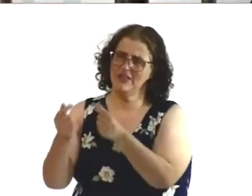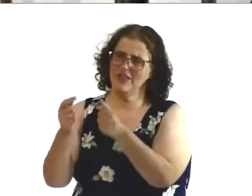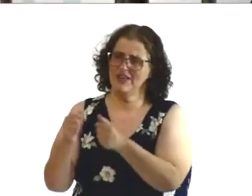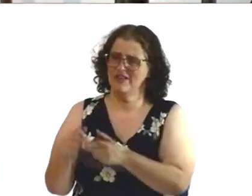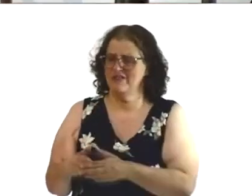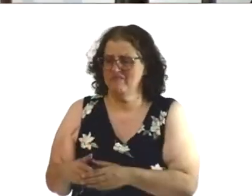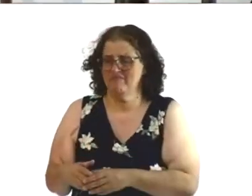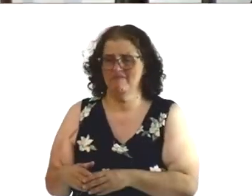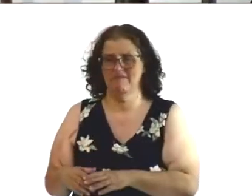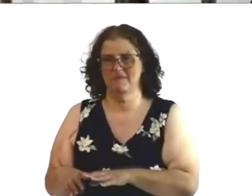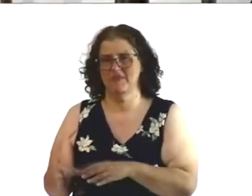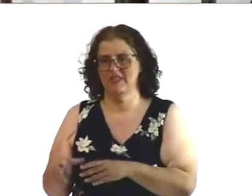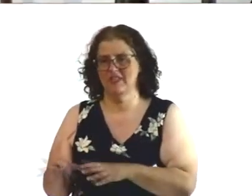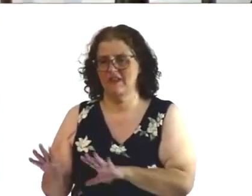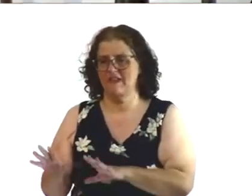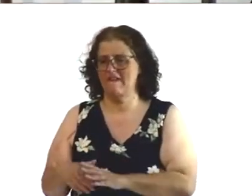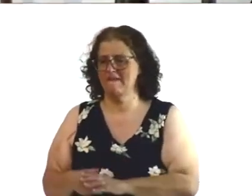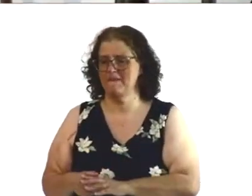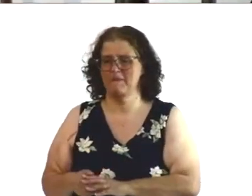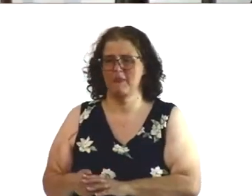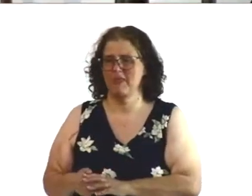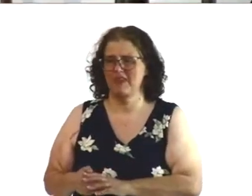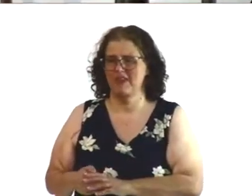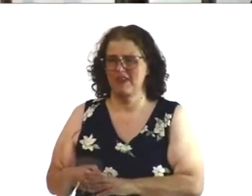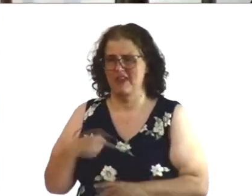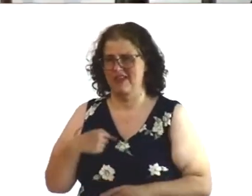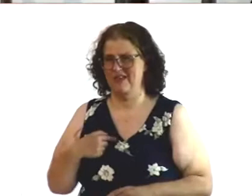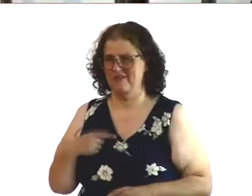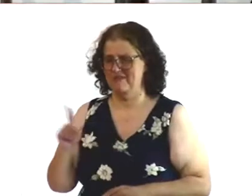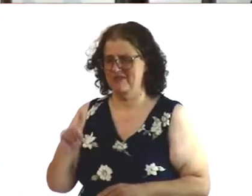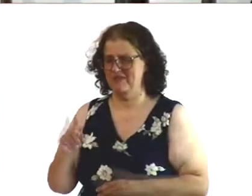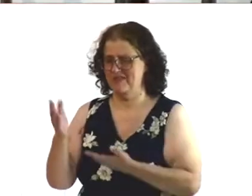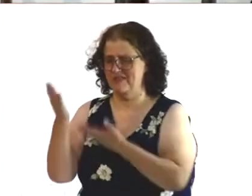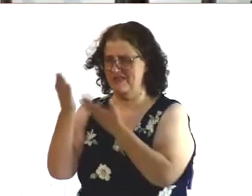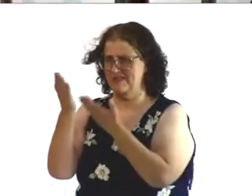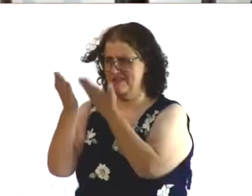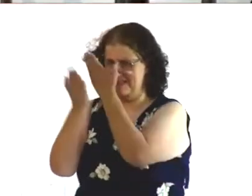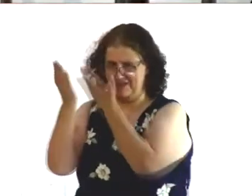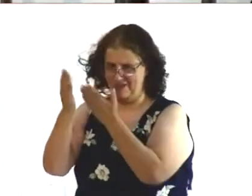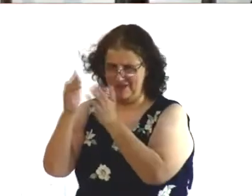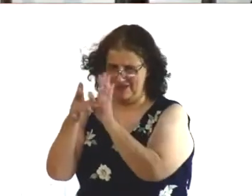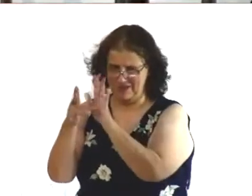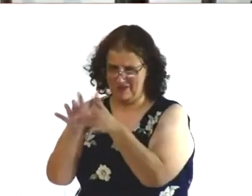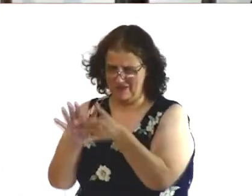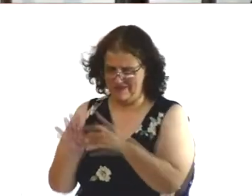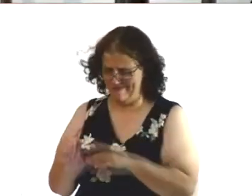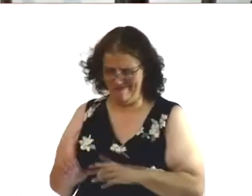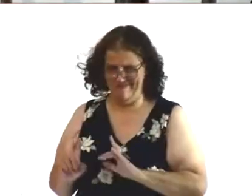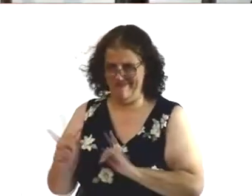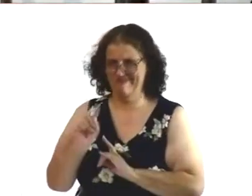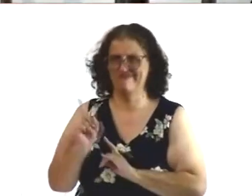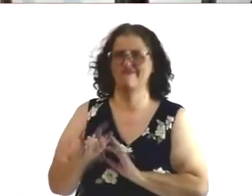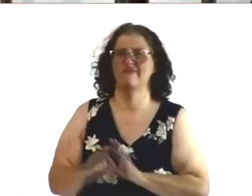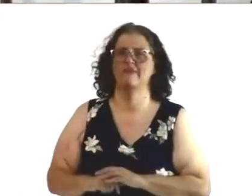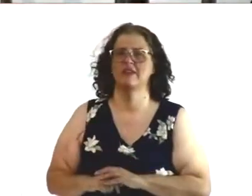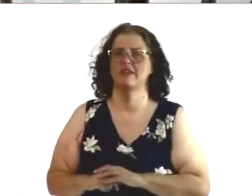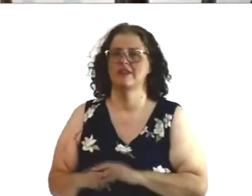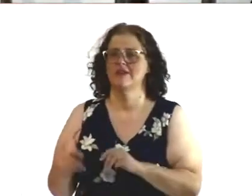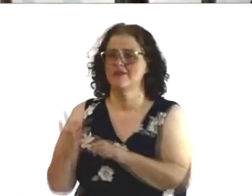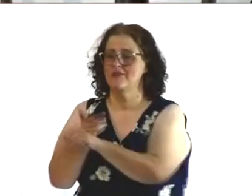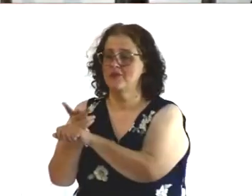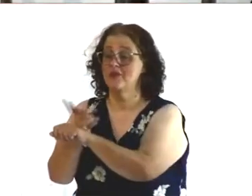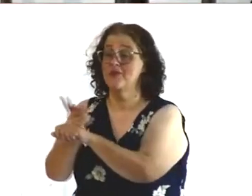não. Não serei servo de Jesus, eu não. Procura o Cristo, mas não procura o